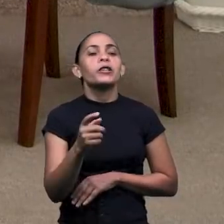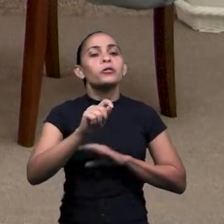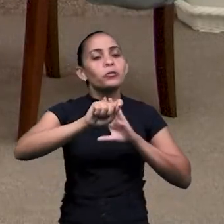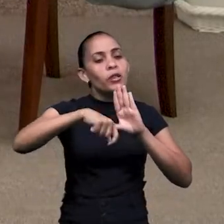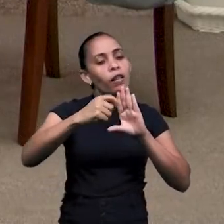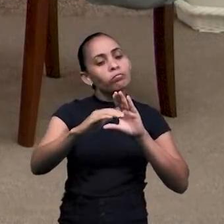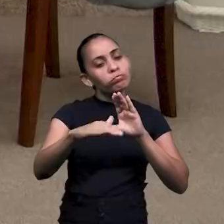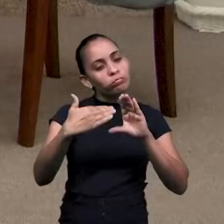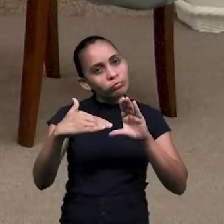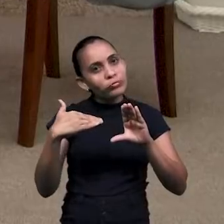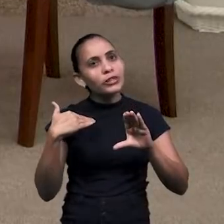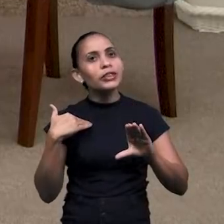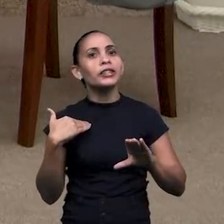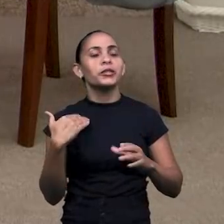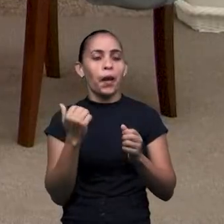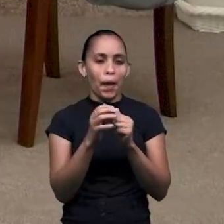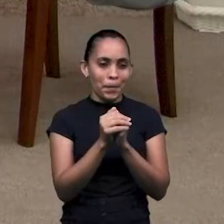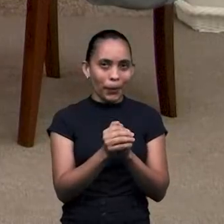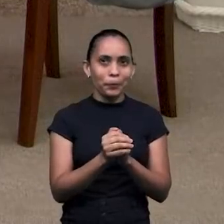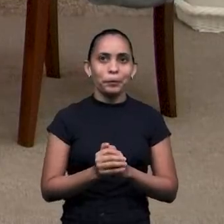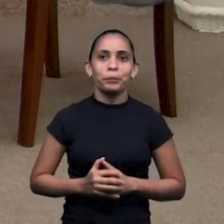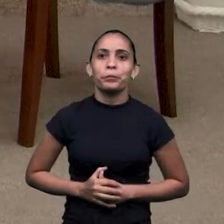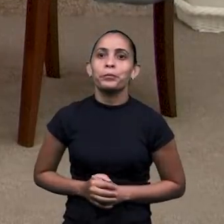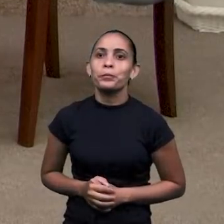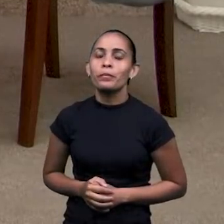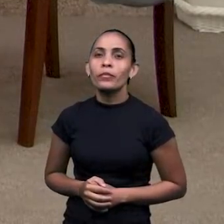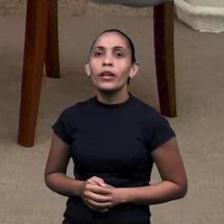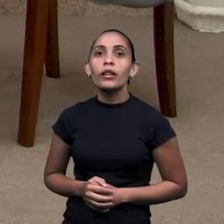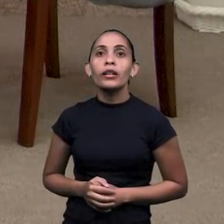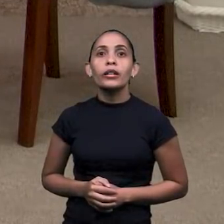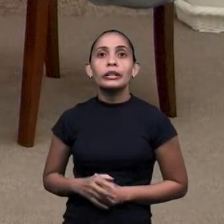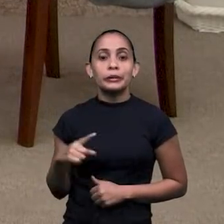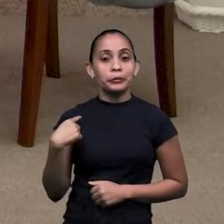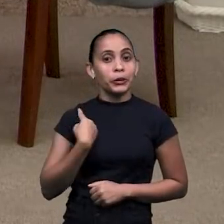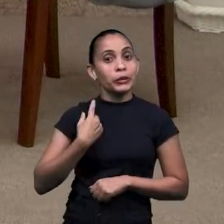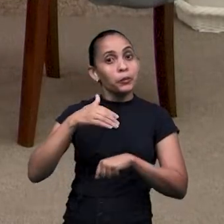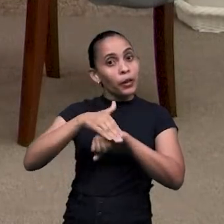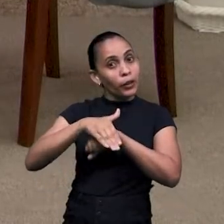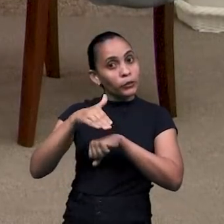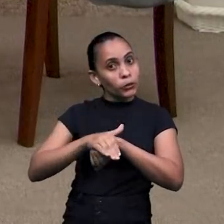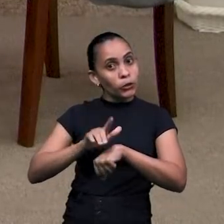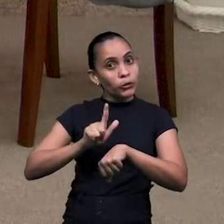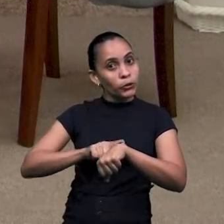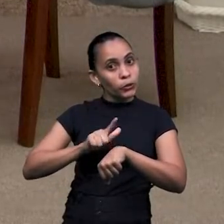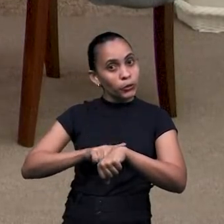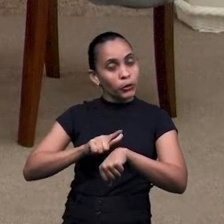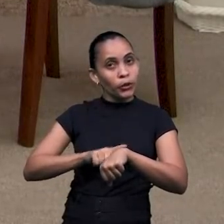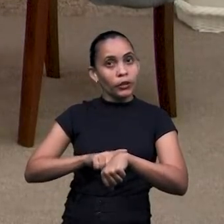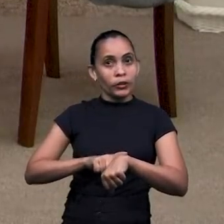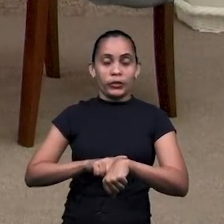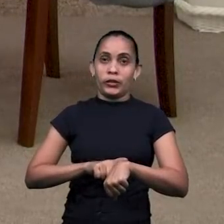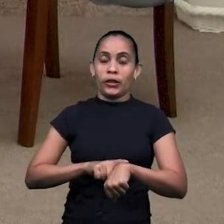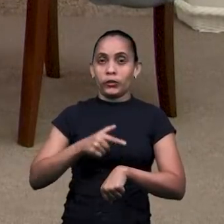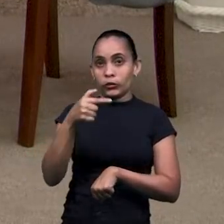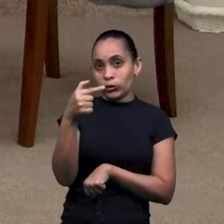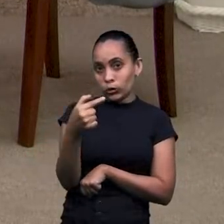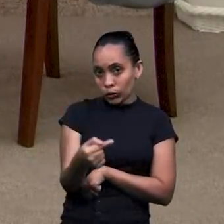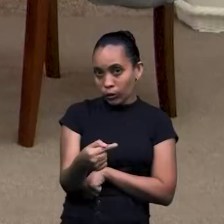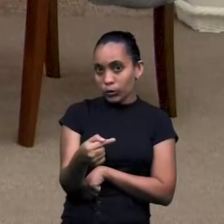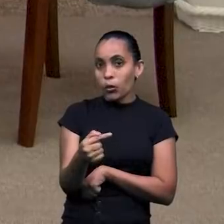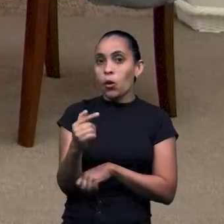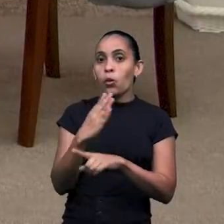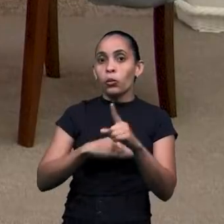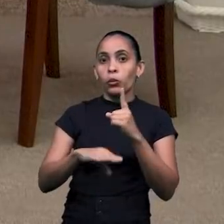mandando os vídeos, participando também. Amém. Amém. Meus irmãos, nós temos à noite, então, às 19 horas, o nosso